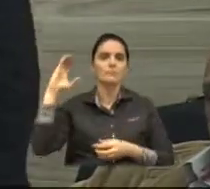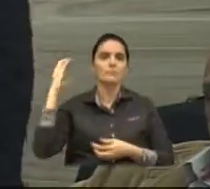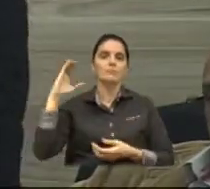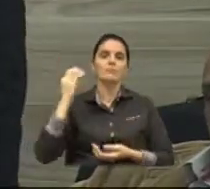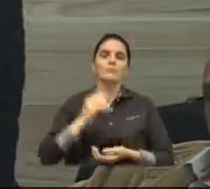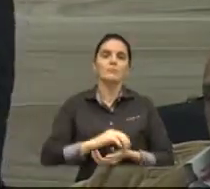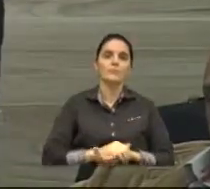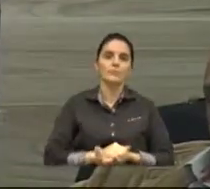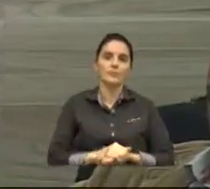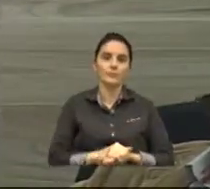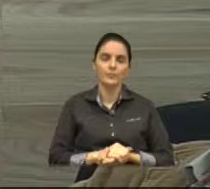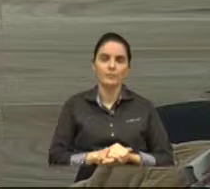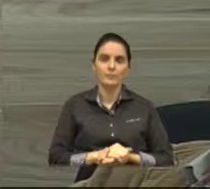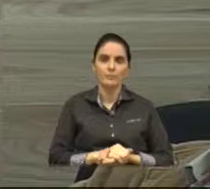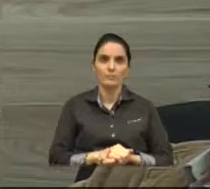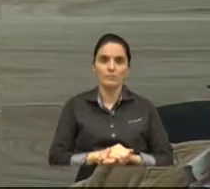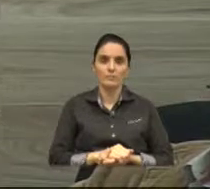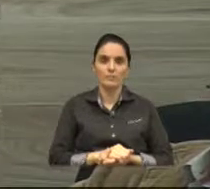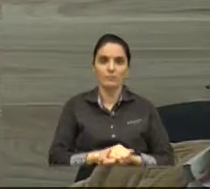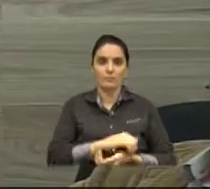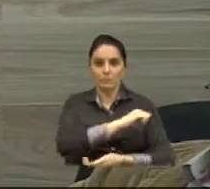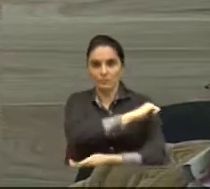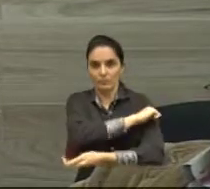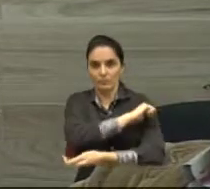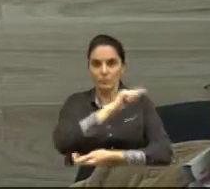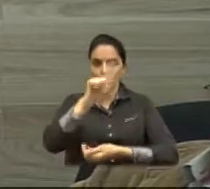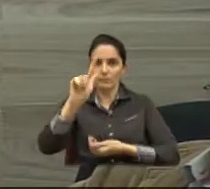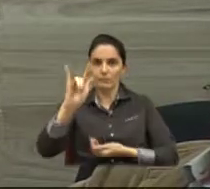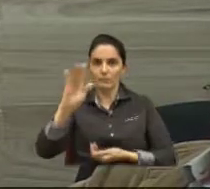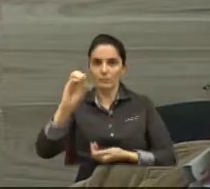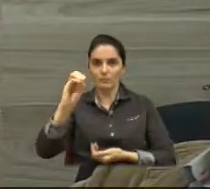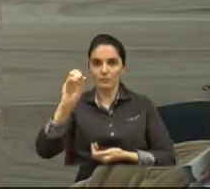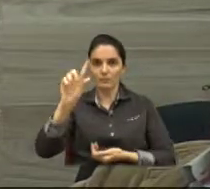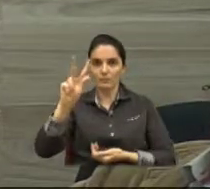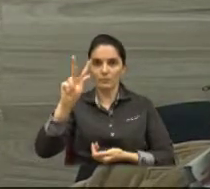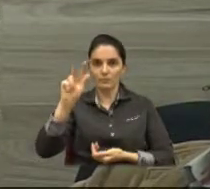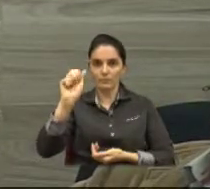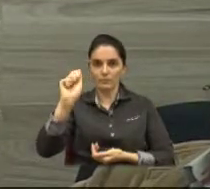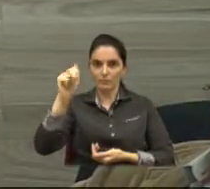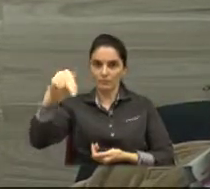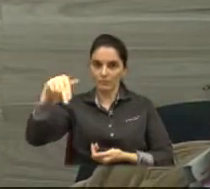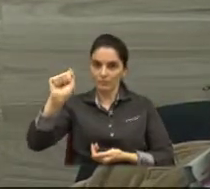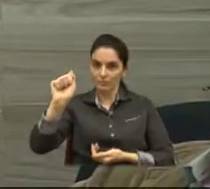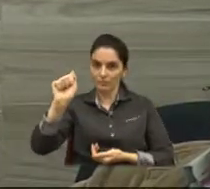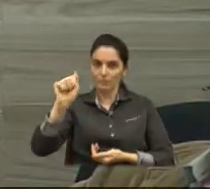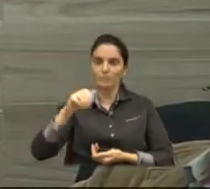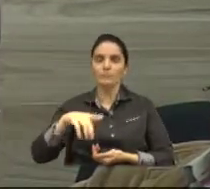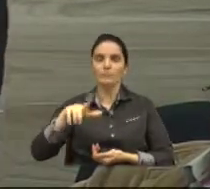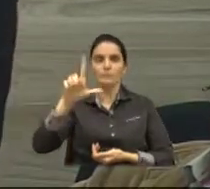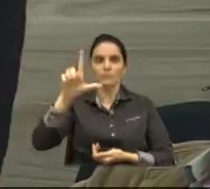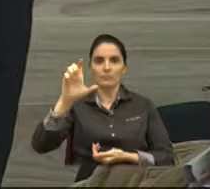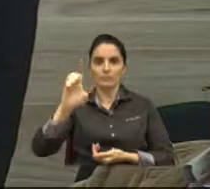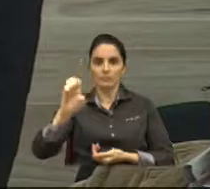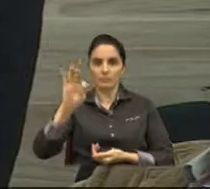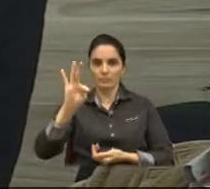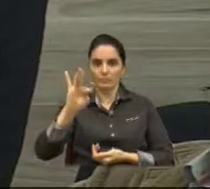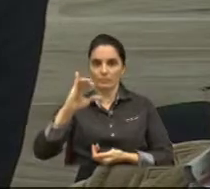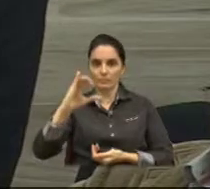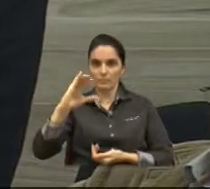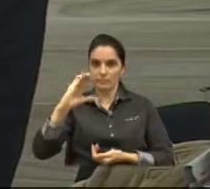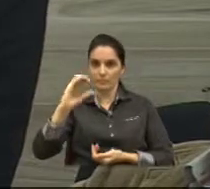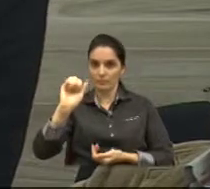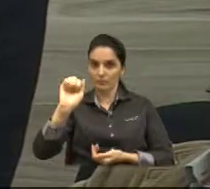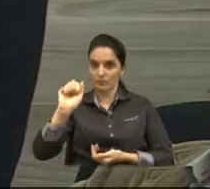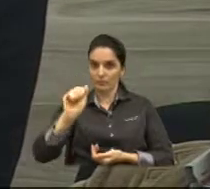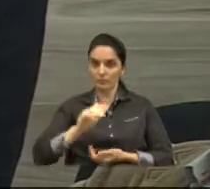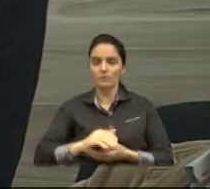E que a aluna Giovana Rodrigues e Letícia Garcia, da Escola Estadual Professor Gabriel Pós, elas